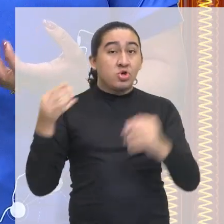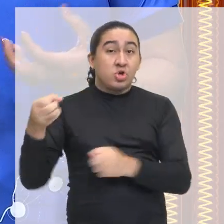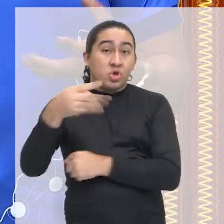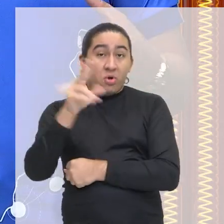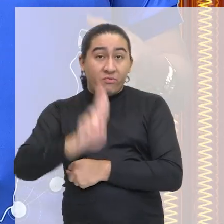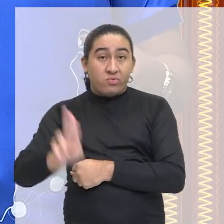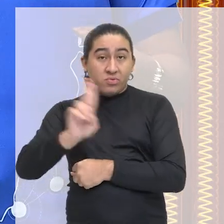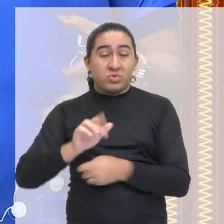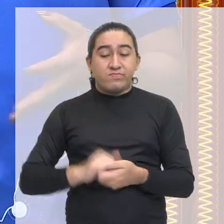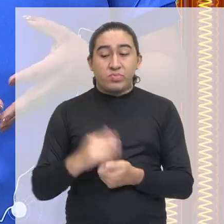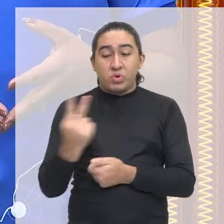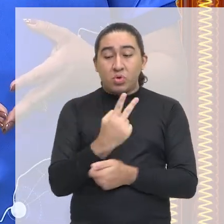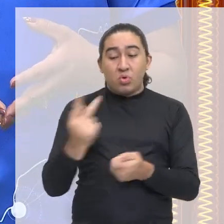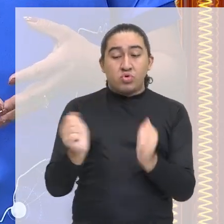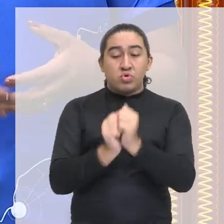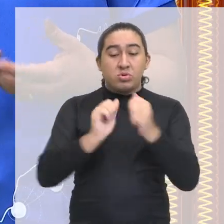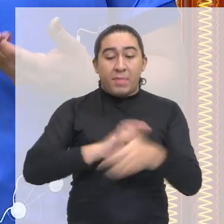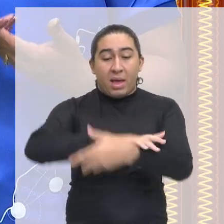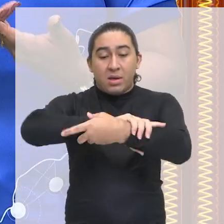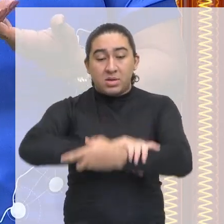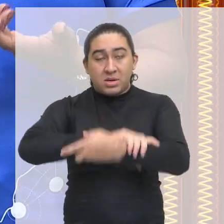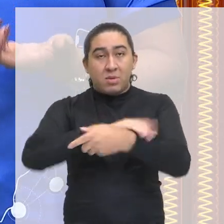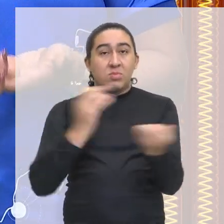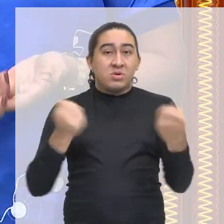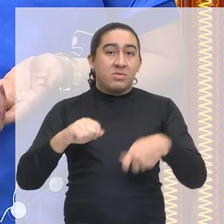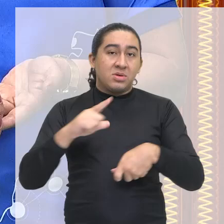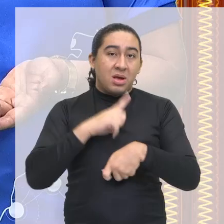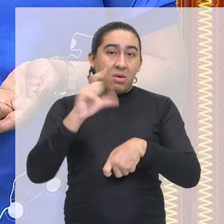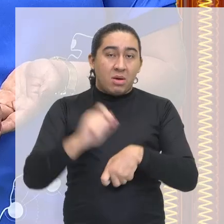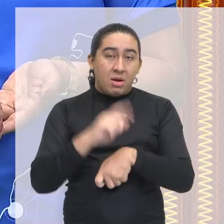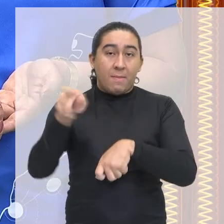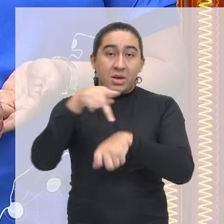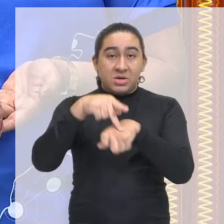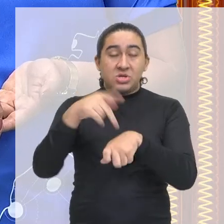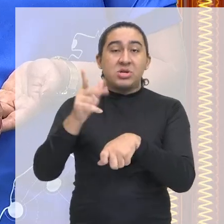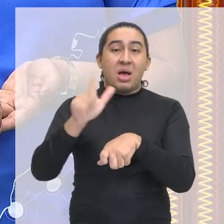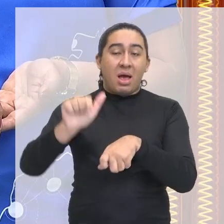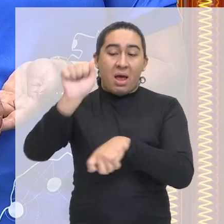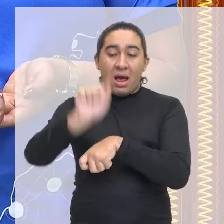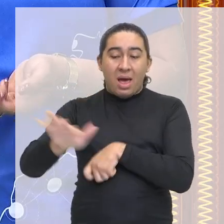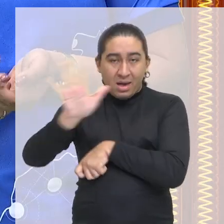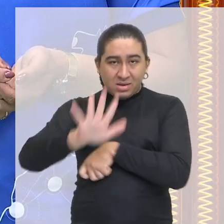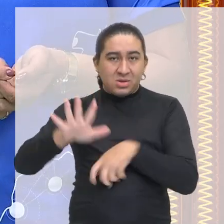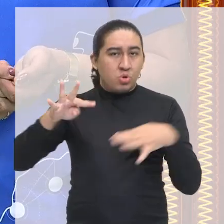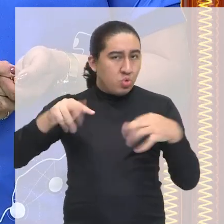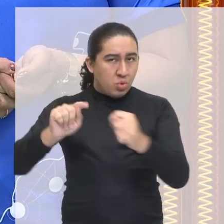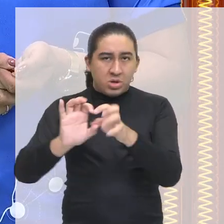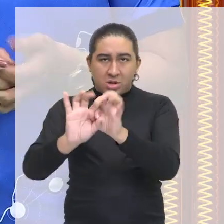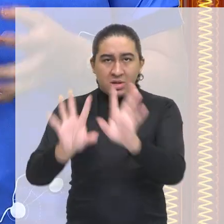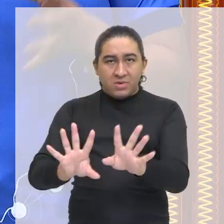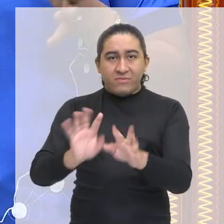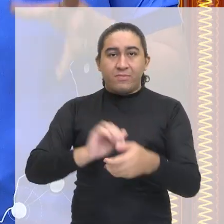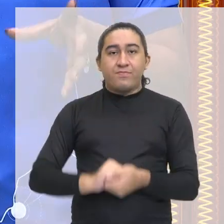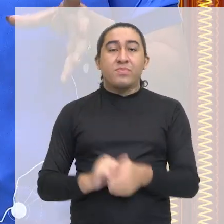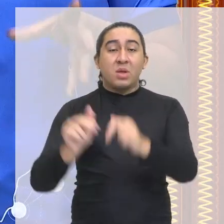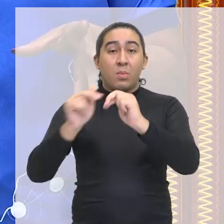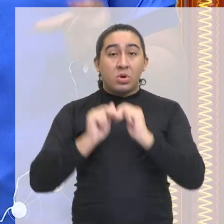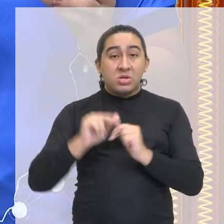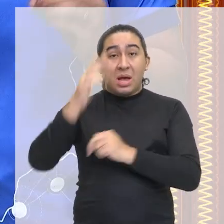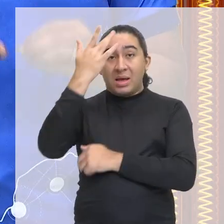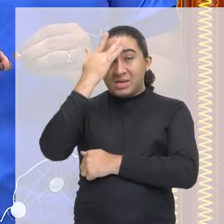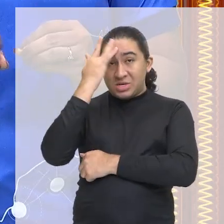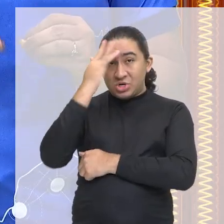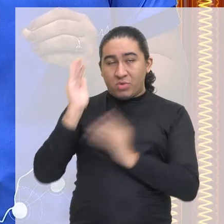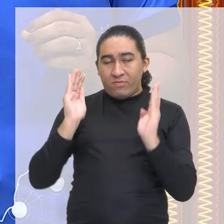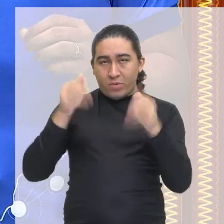a Índia. Então os dois vão se unir para trabalhar pelo processo de descolonização da Ásia, certo? E no caso aqui